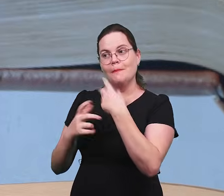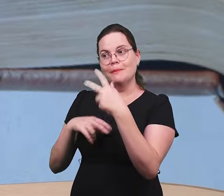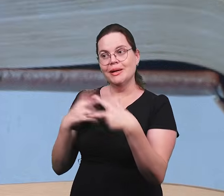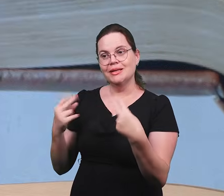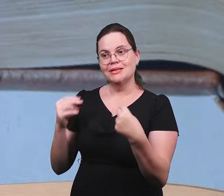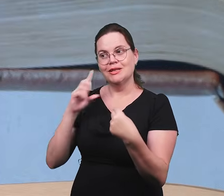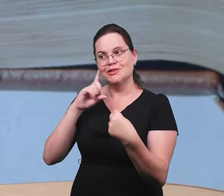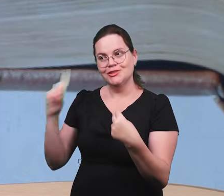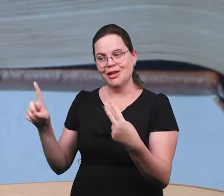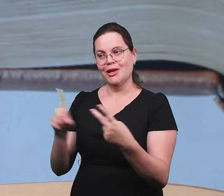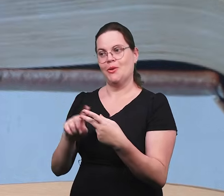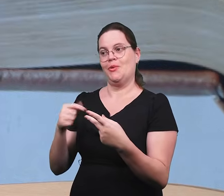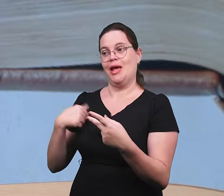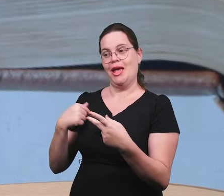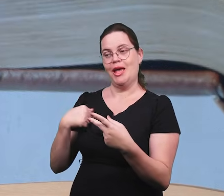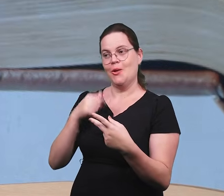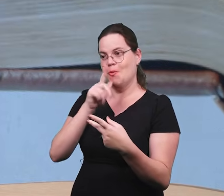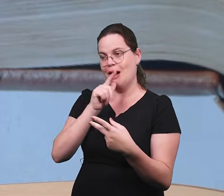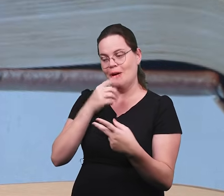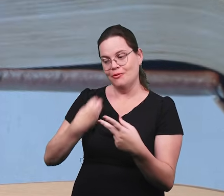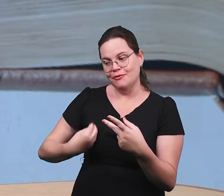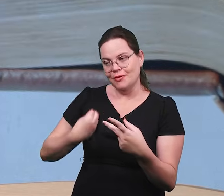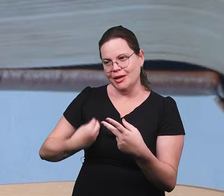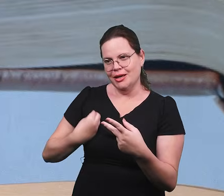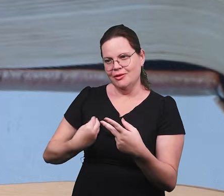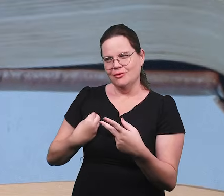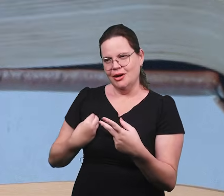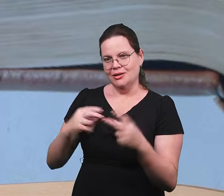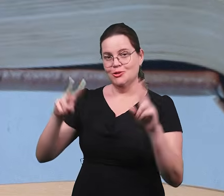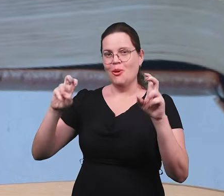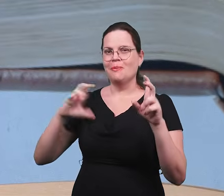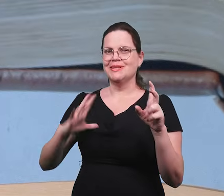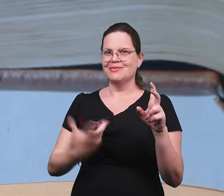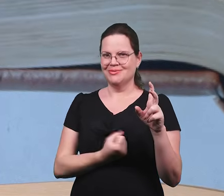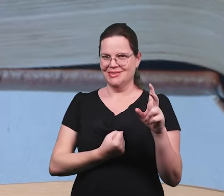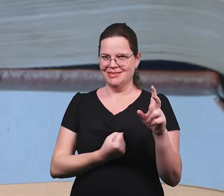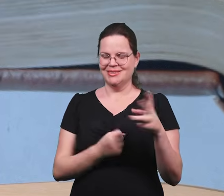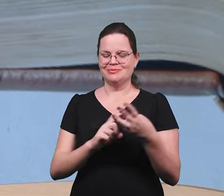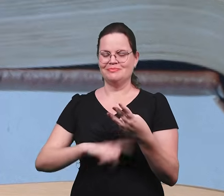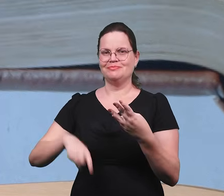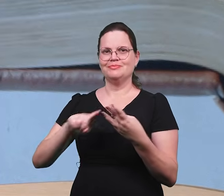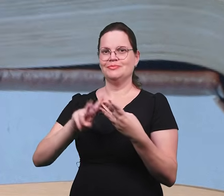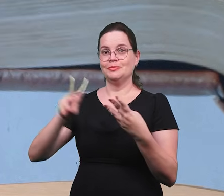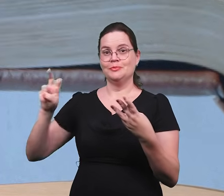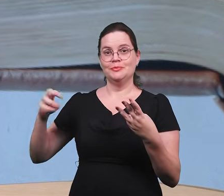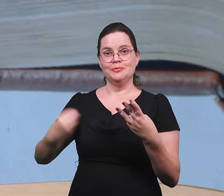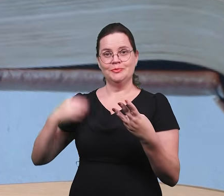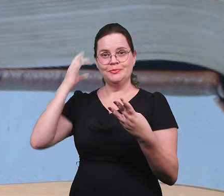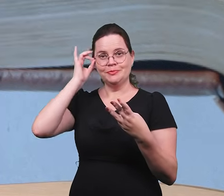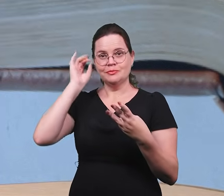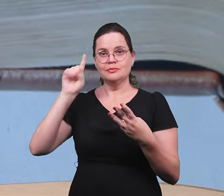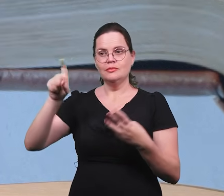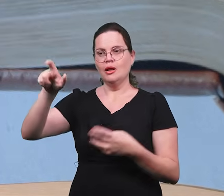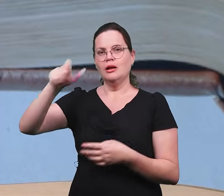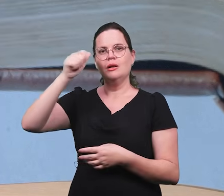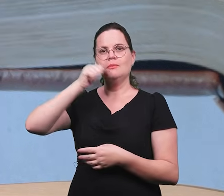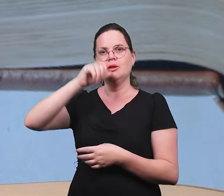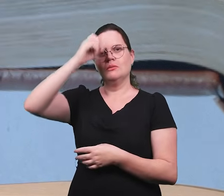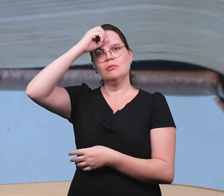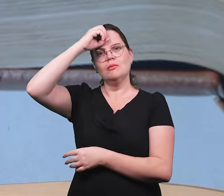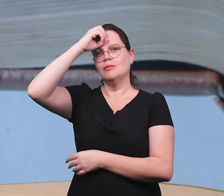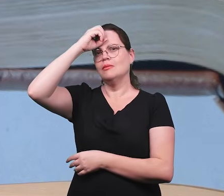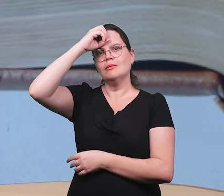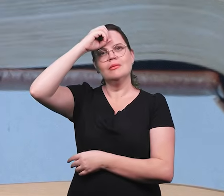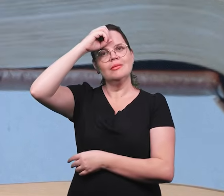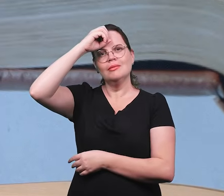água viva no sentido da salvação, no sentido espiritual, ela não tinha entendido nada